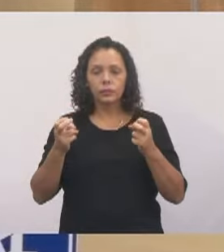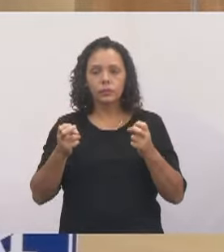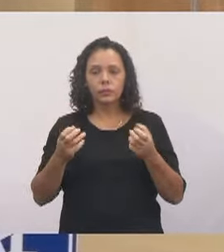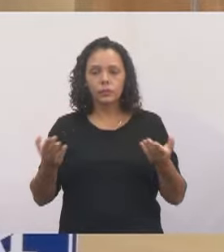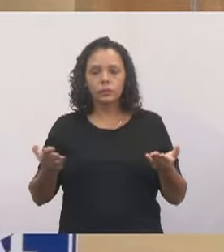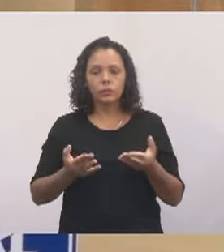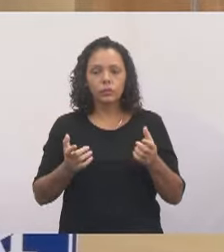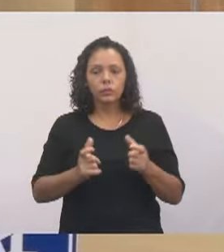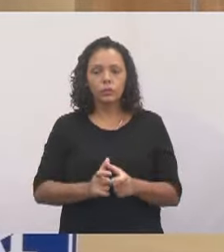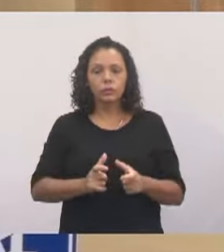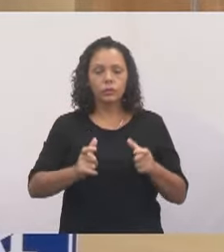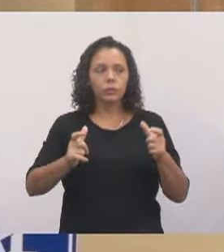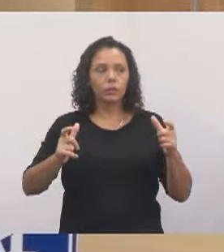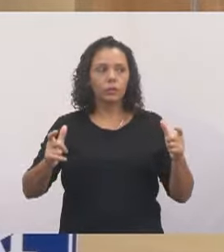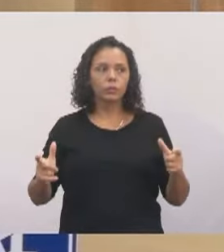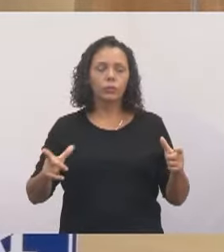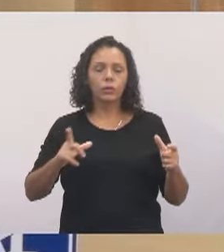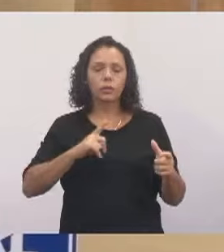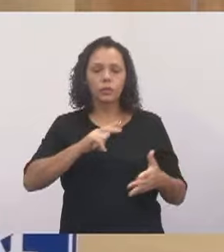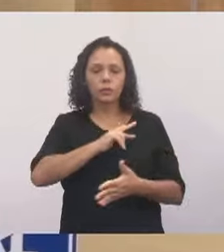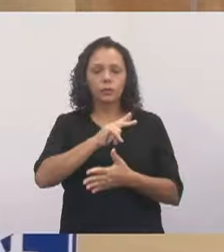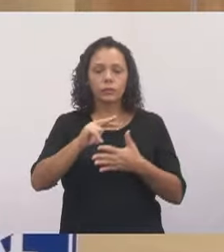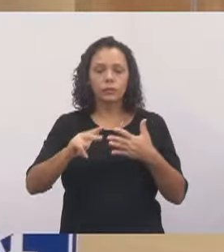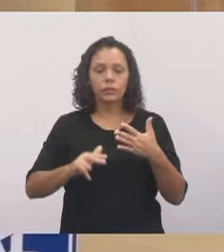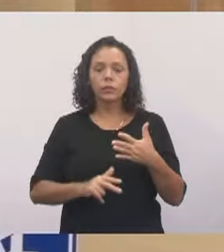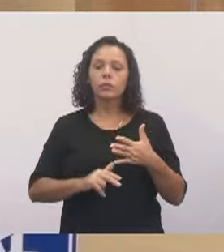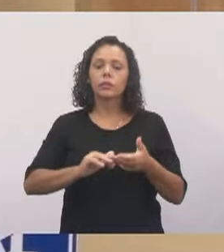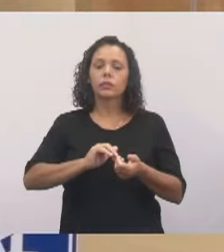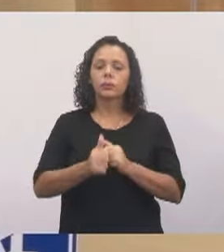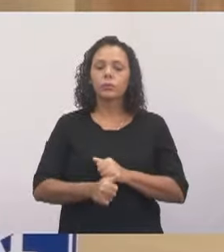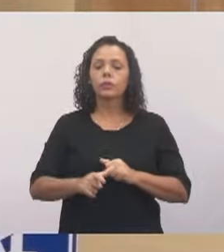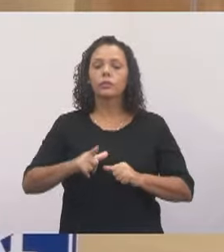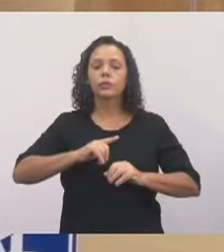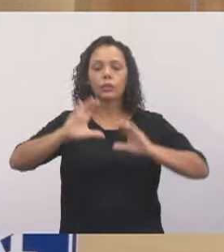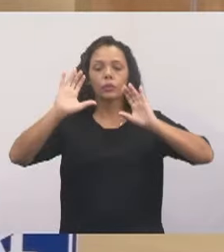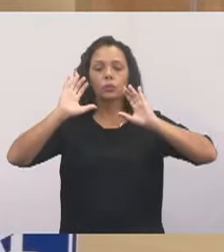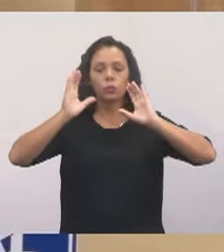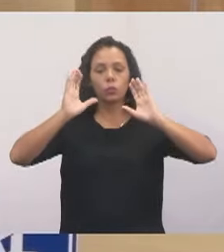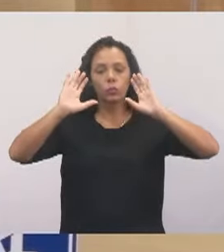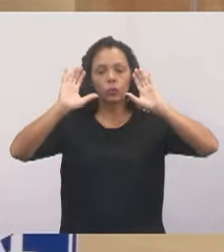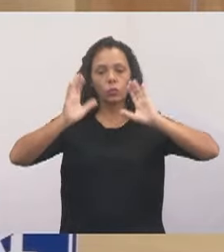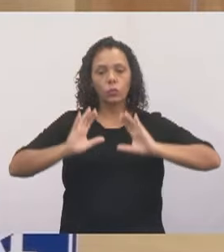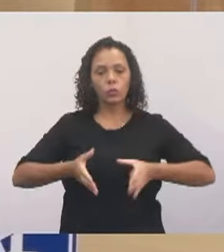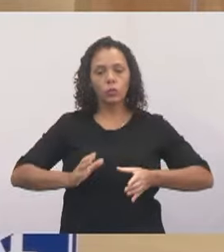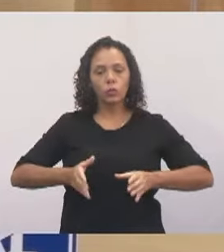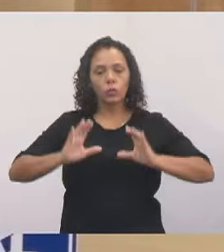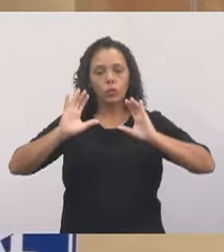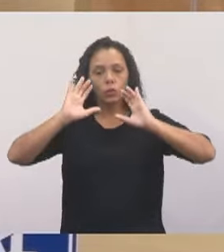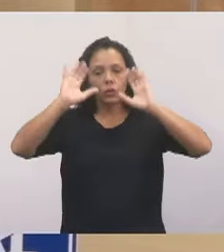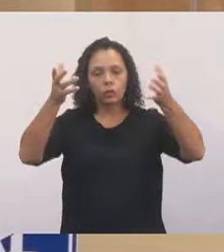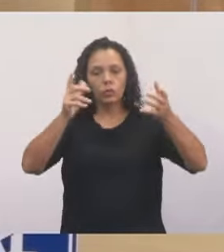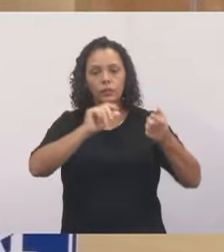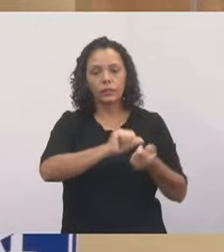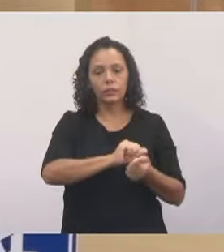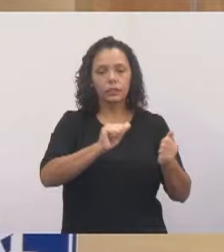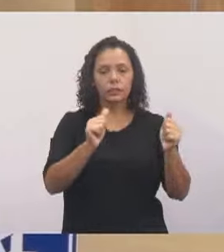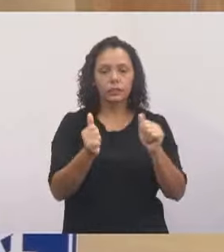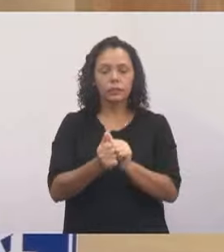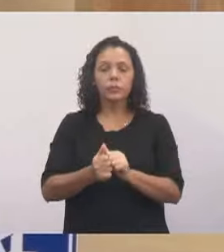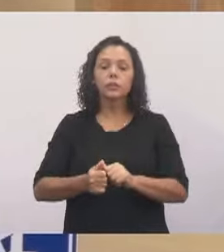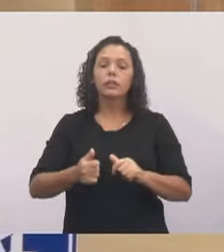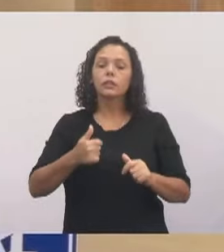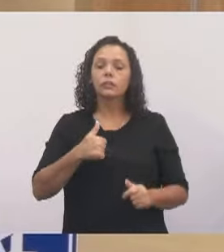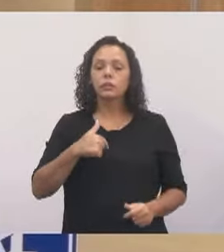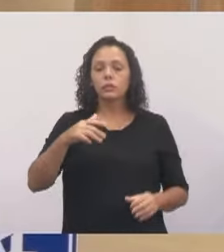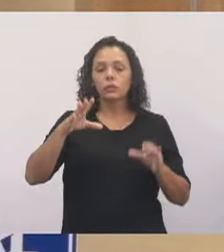já ampliou um leque, tendo o vôlei adaptado. Inclusive, tenho absoluta certeza, até pela denominação aqui,